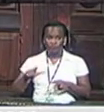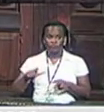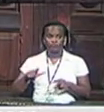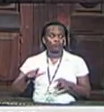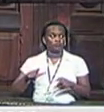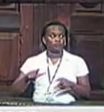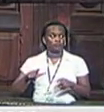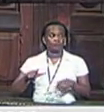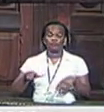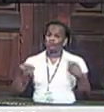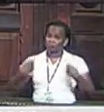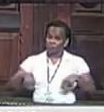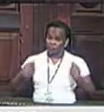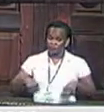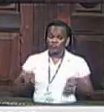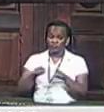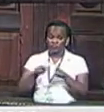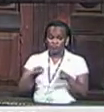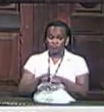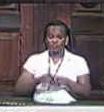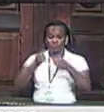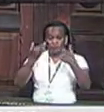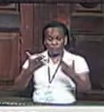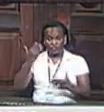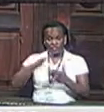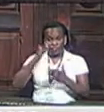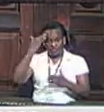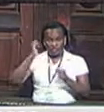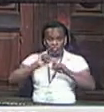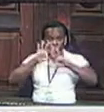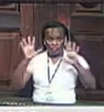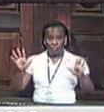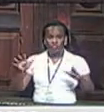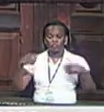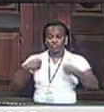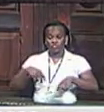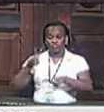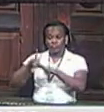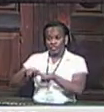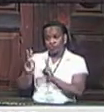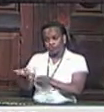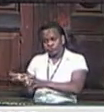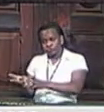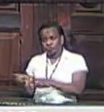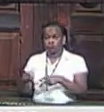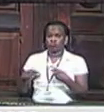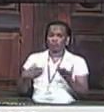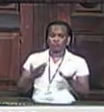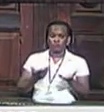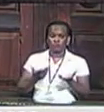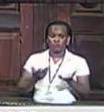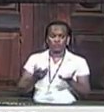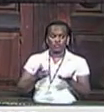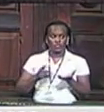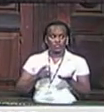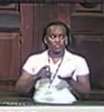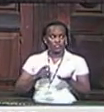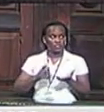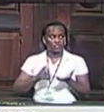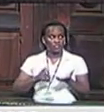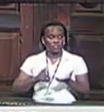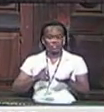e aí é necessário que se esclareça se é necessário que permaneça preso, quais são as bases